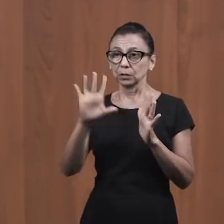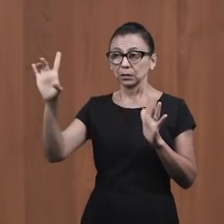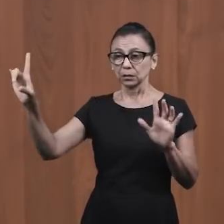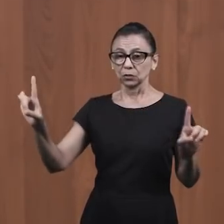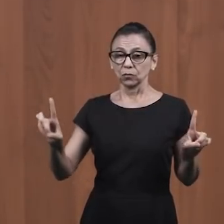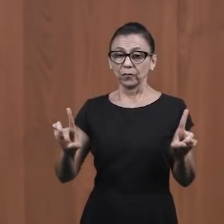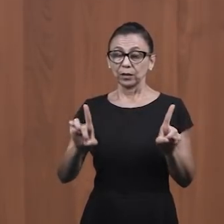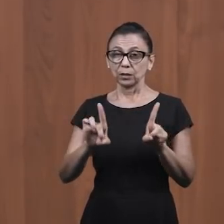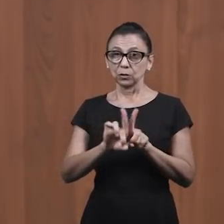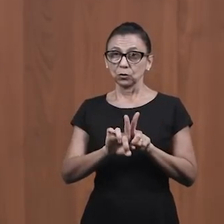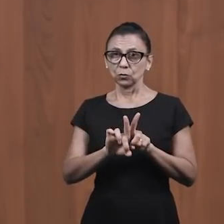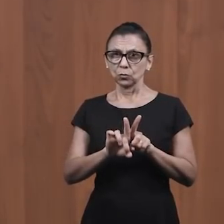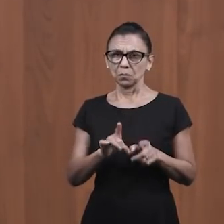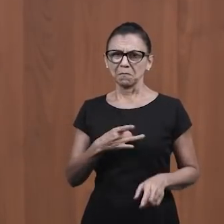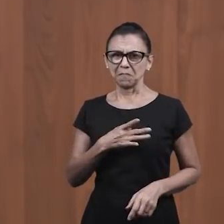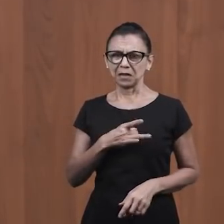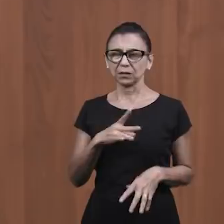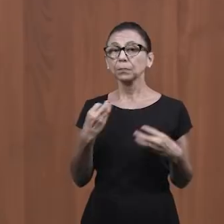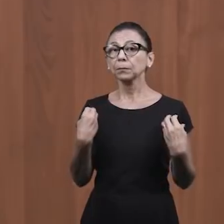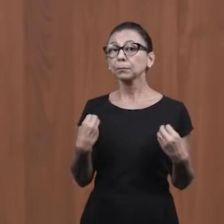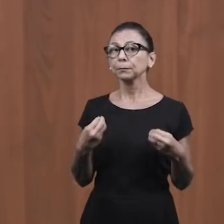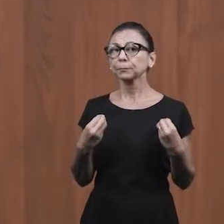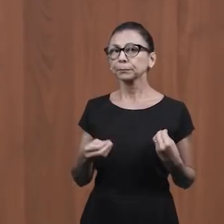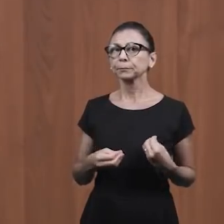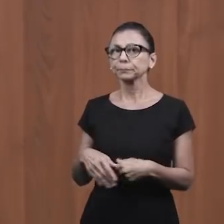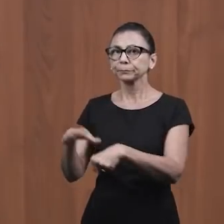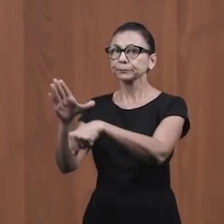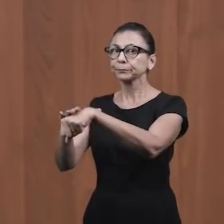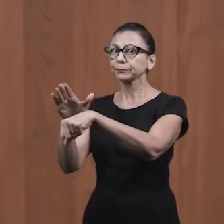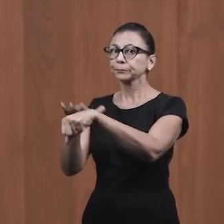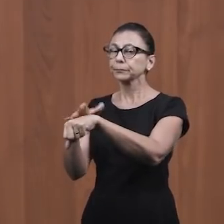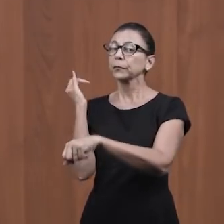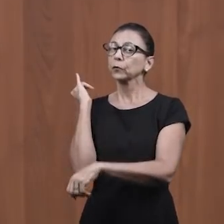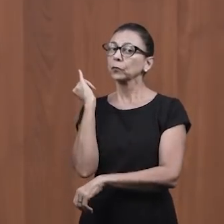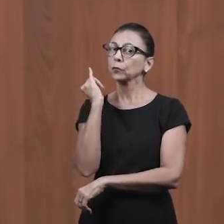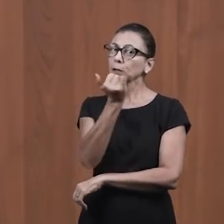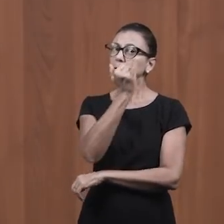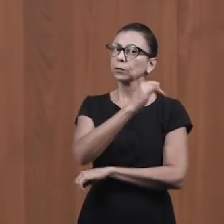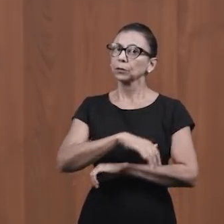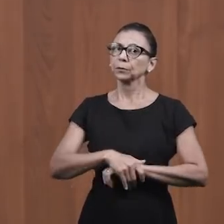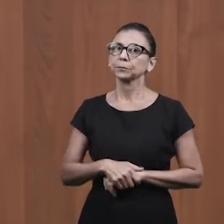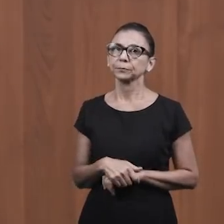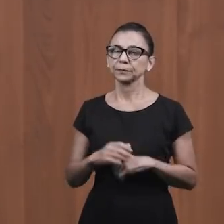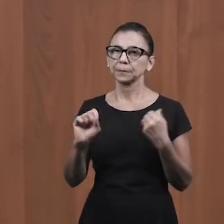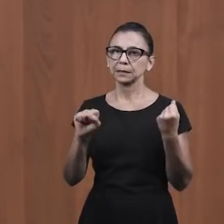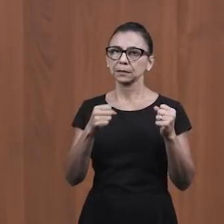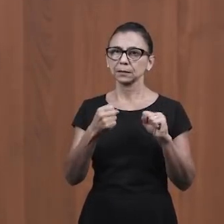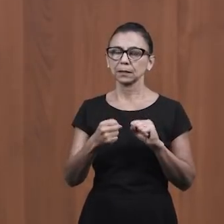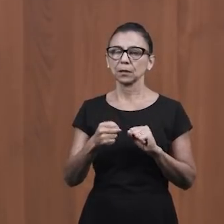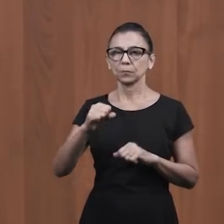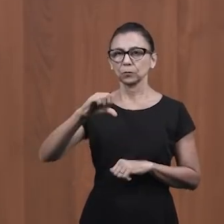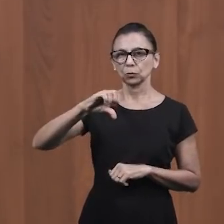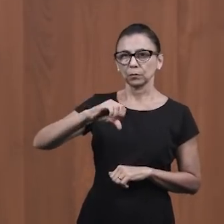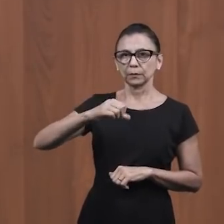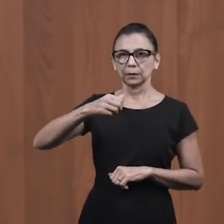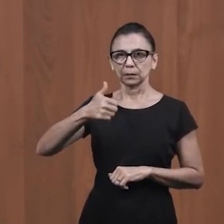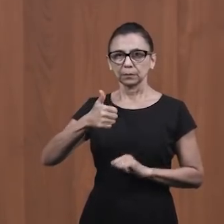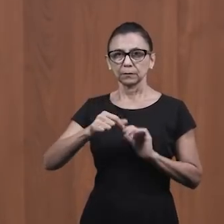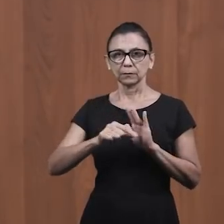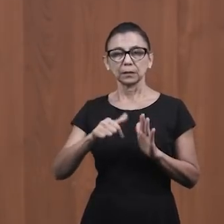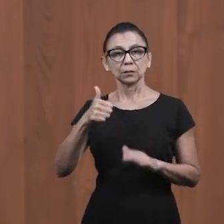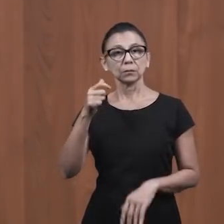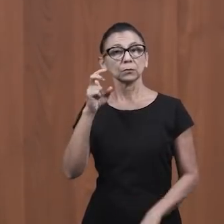vida àqueles que haviam morrido, fazer o cego enxergar, o paralítico andar,